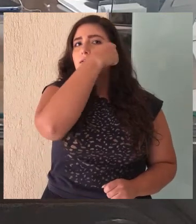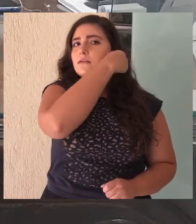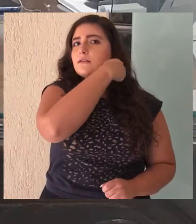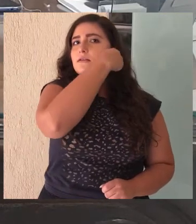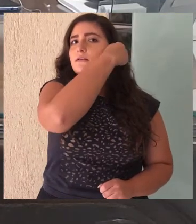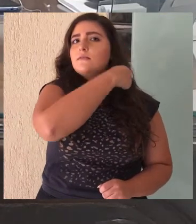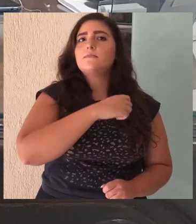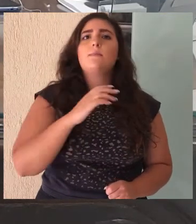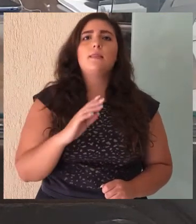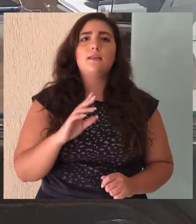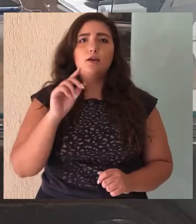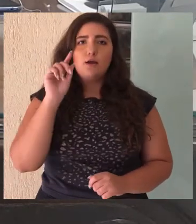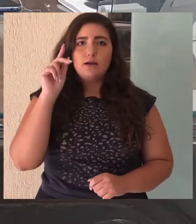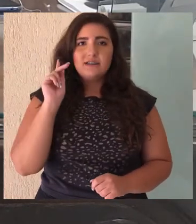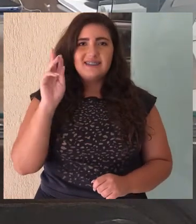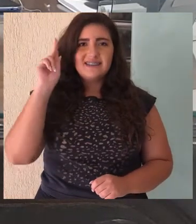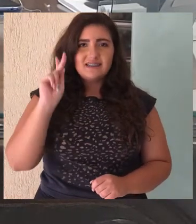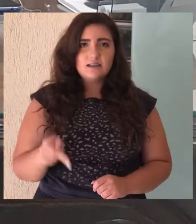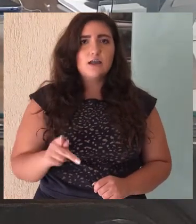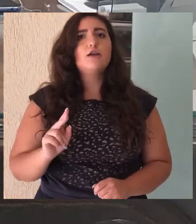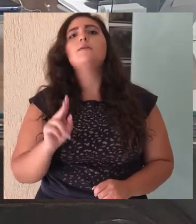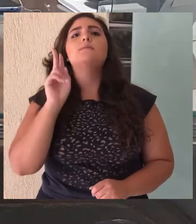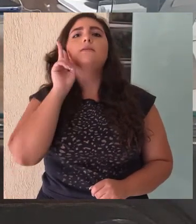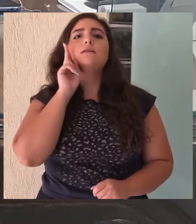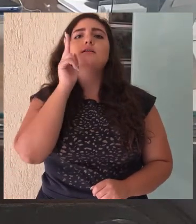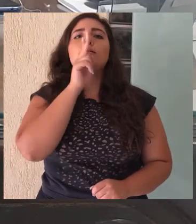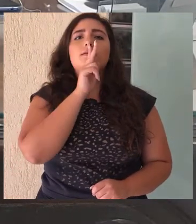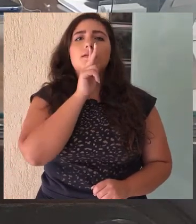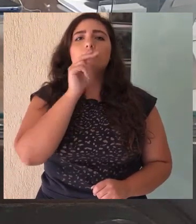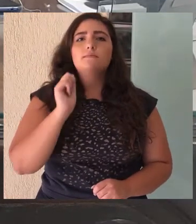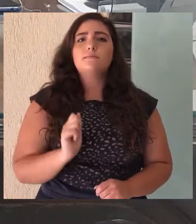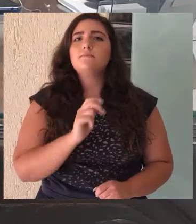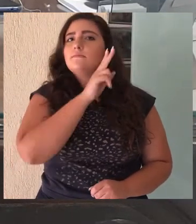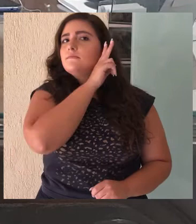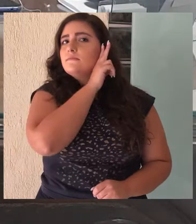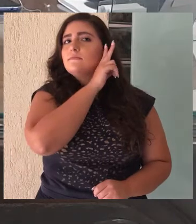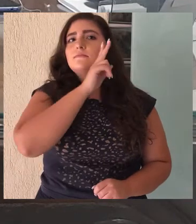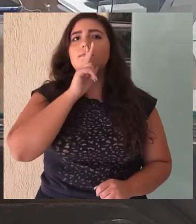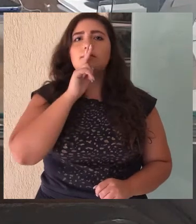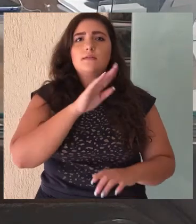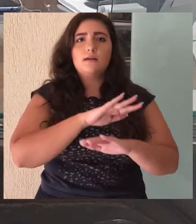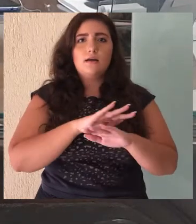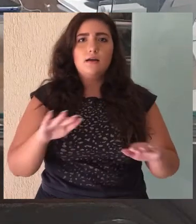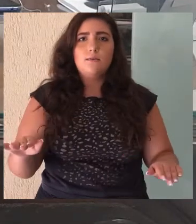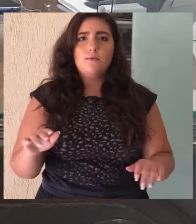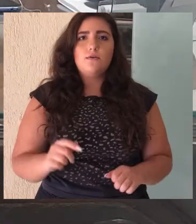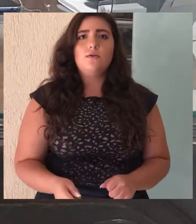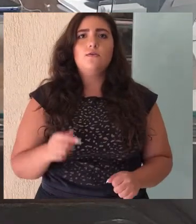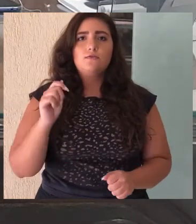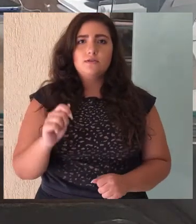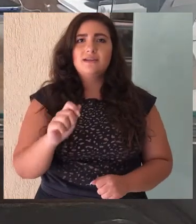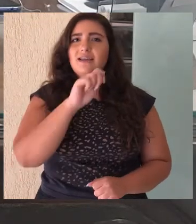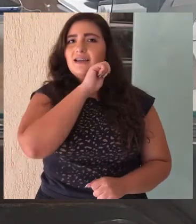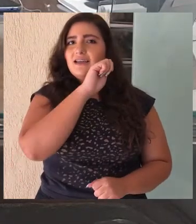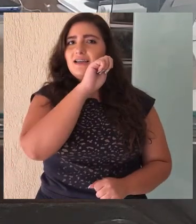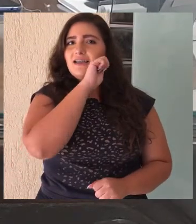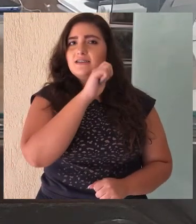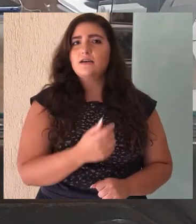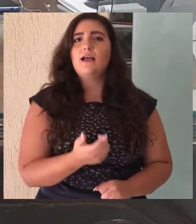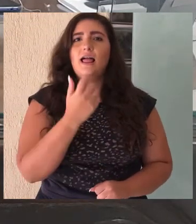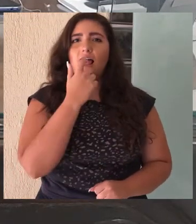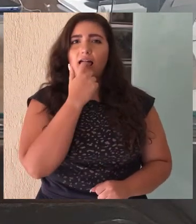região vestibular superior direita, esquerda, inferior esquerda, direita. Acabou essa parte, você vai escovar a parte